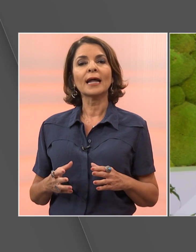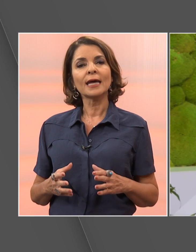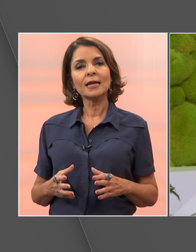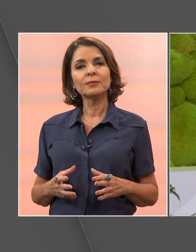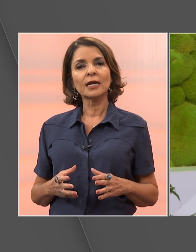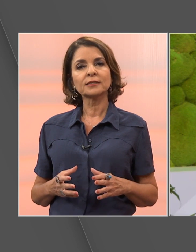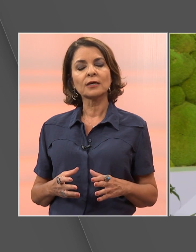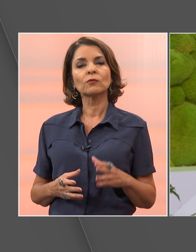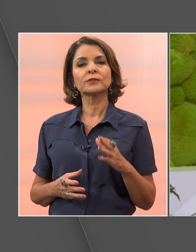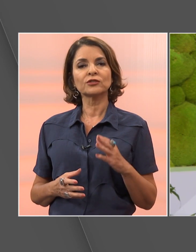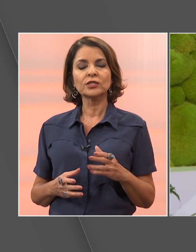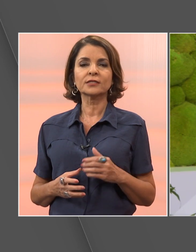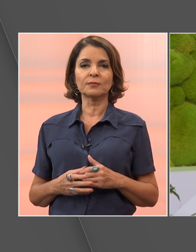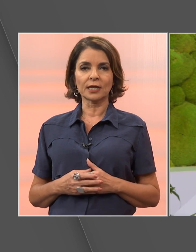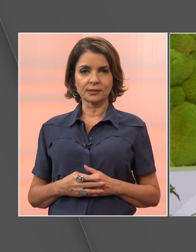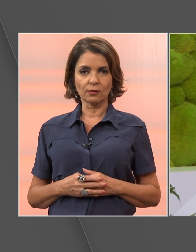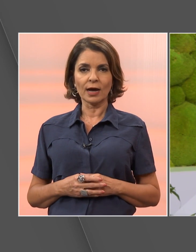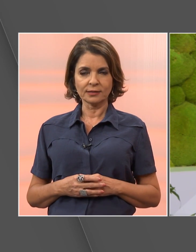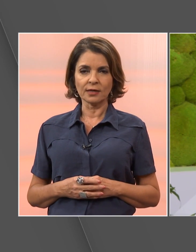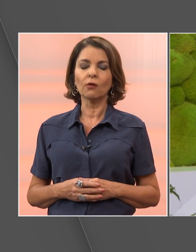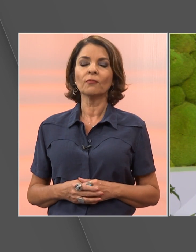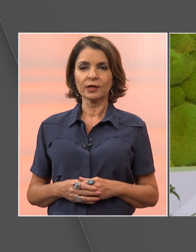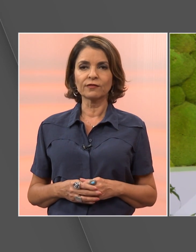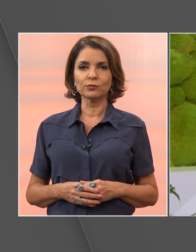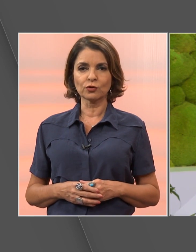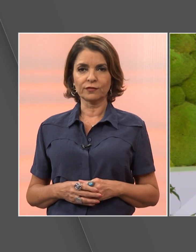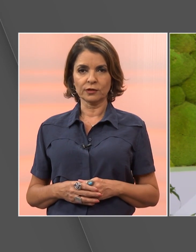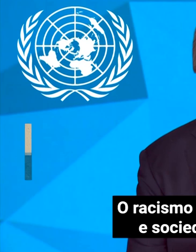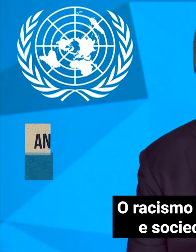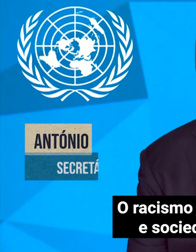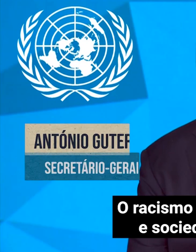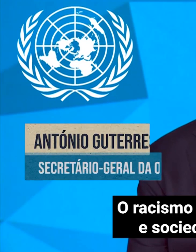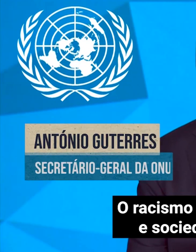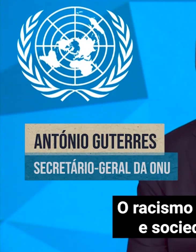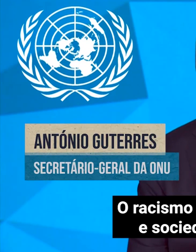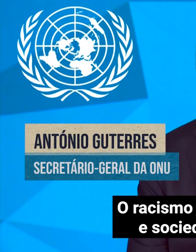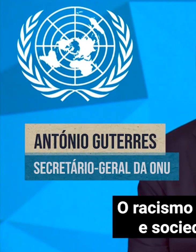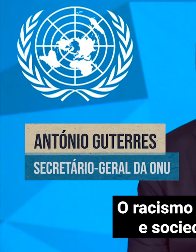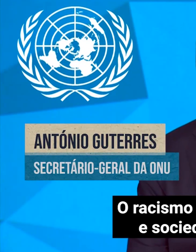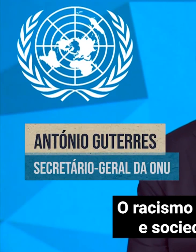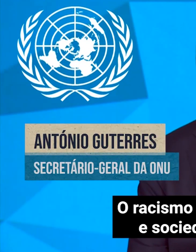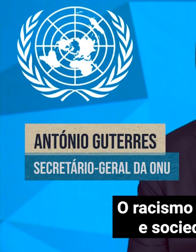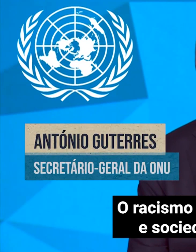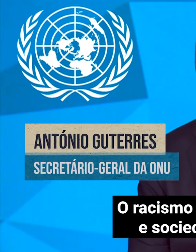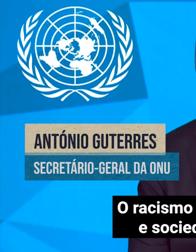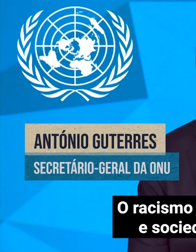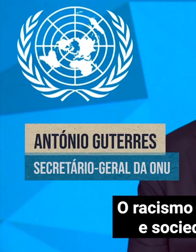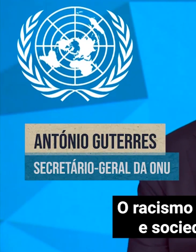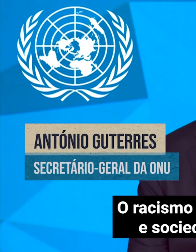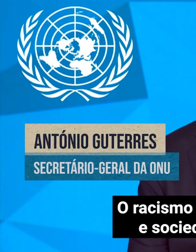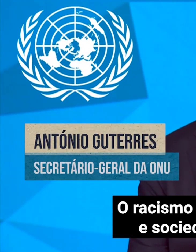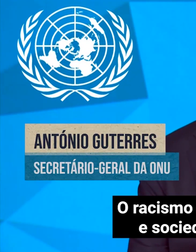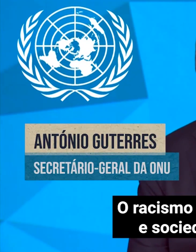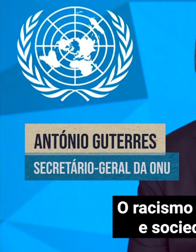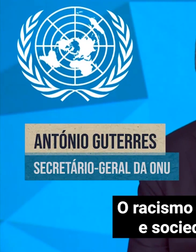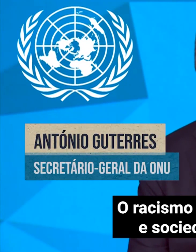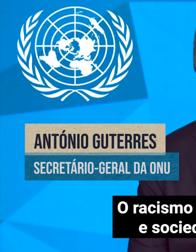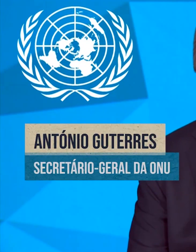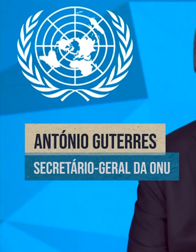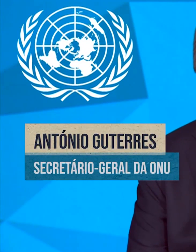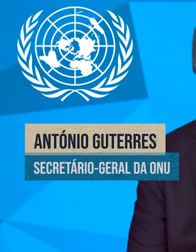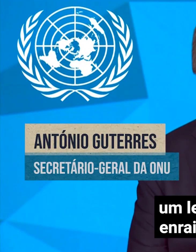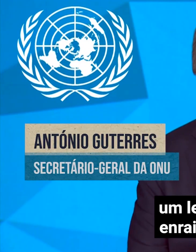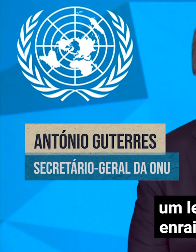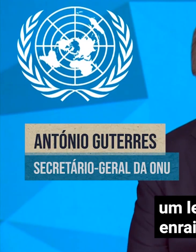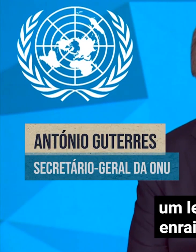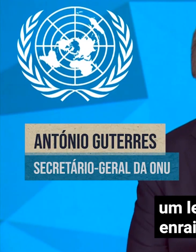para a Eliminação da Discriminação Racial. Vamos ouvir. O racismo é um mal que afeta países e sociedades em todo